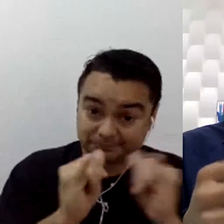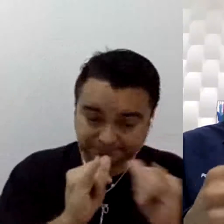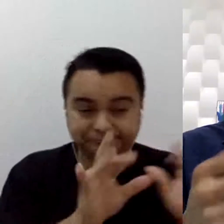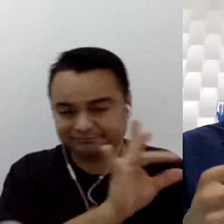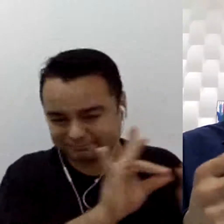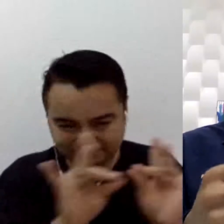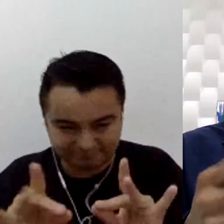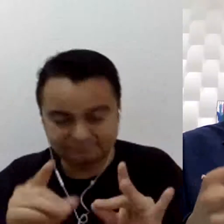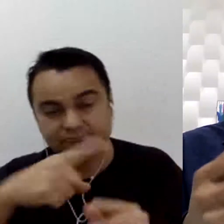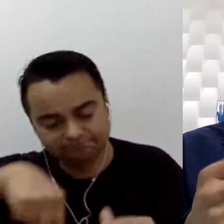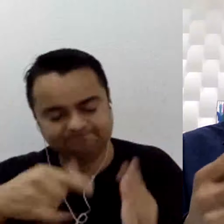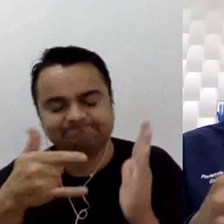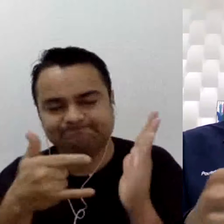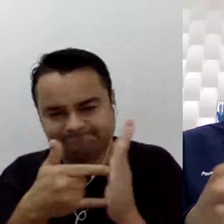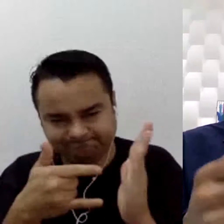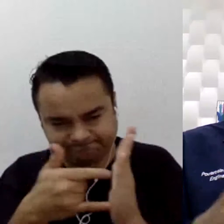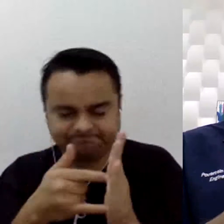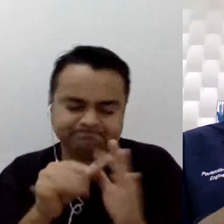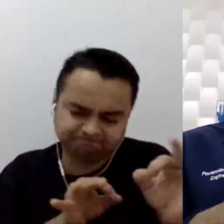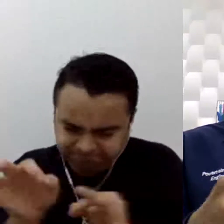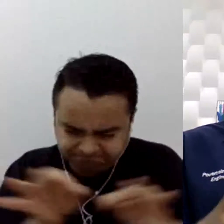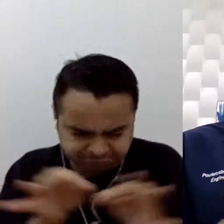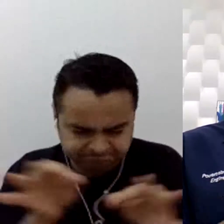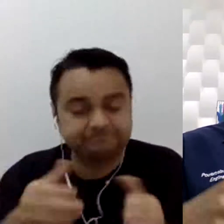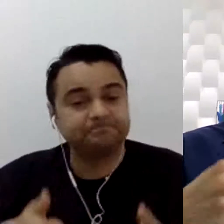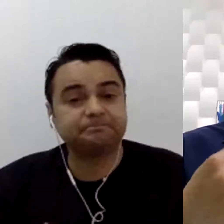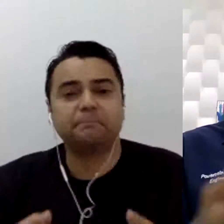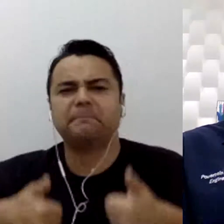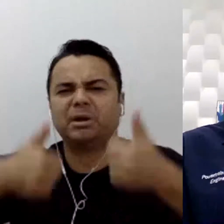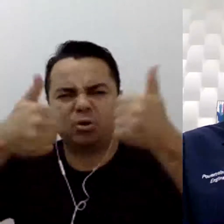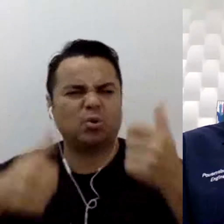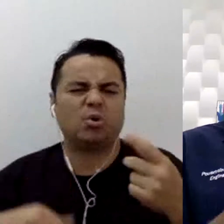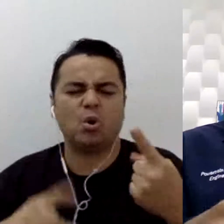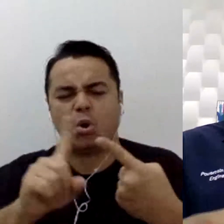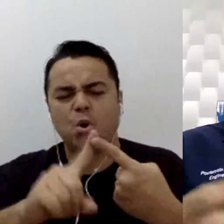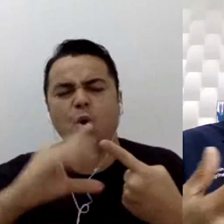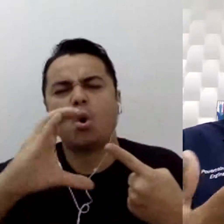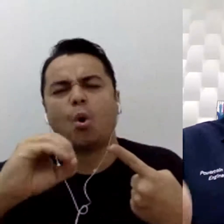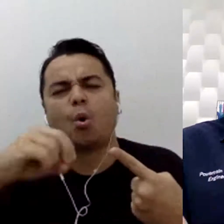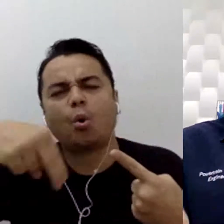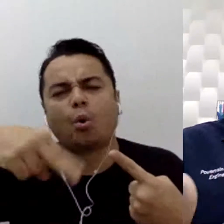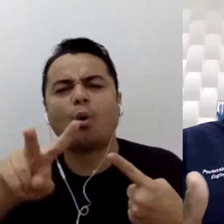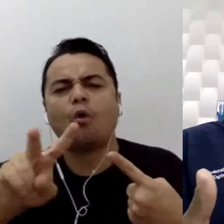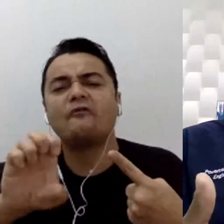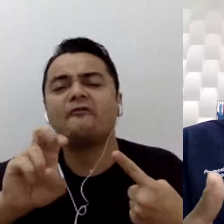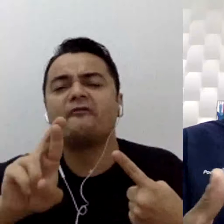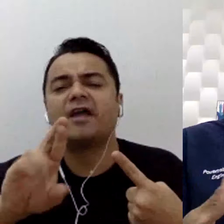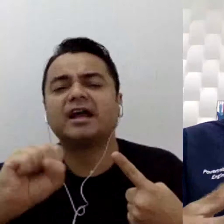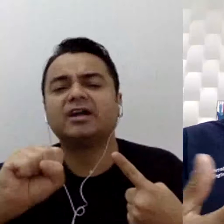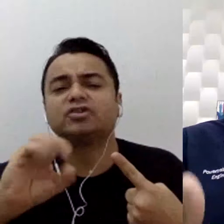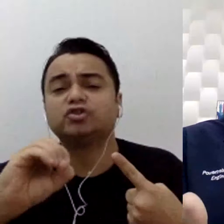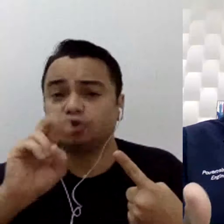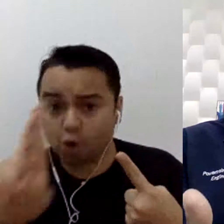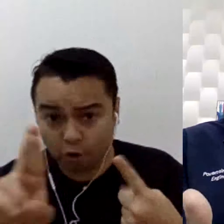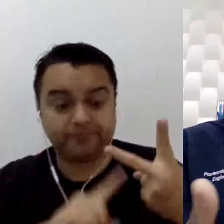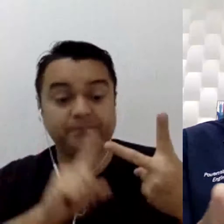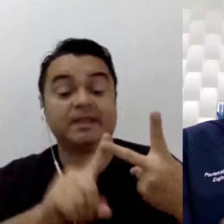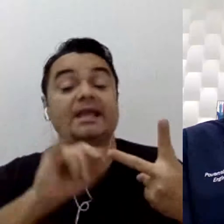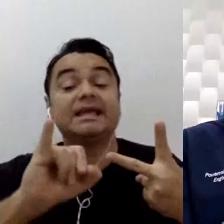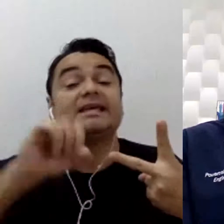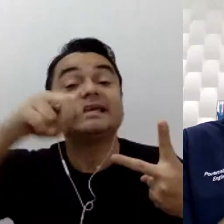a gente desenvolveu e melhorou vários inversores, conversores. Então, primeiro a gente aprendeu, né? Desenvolveu